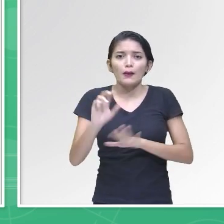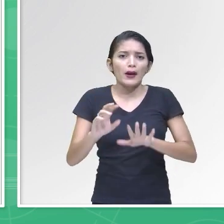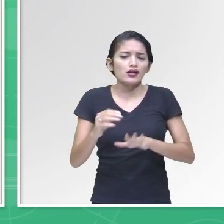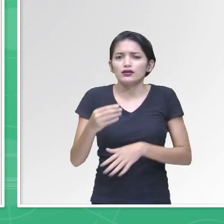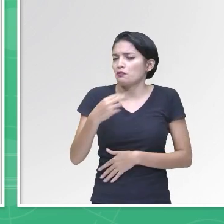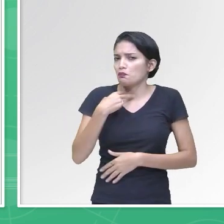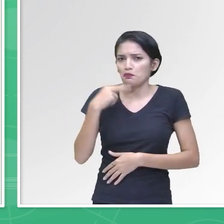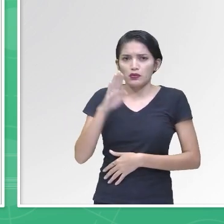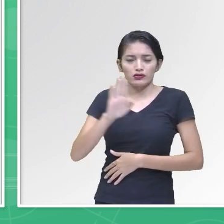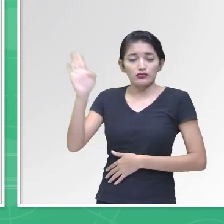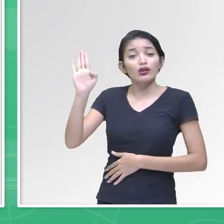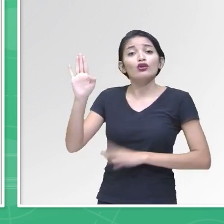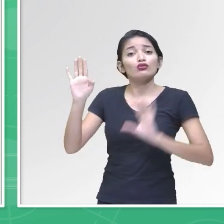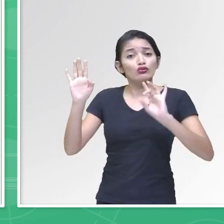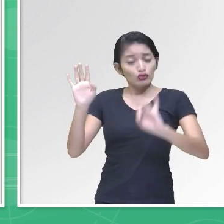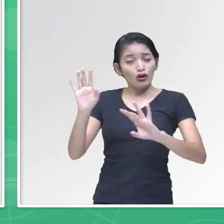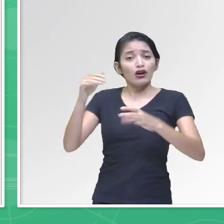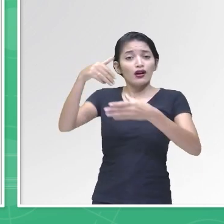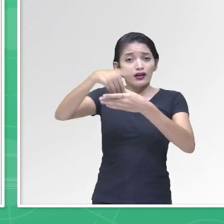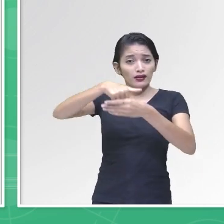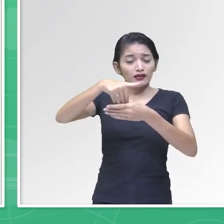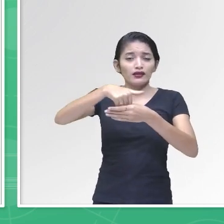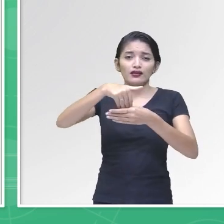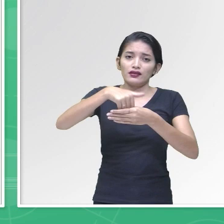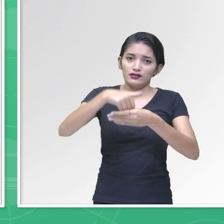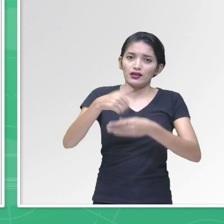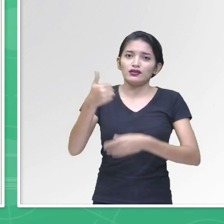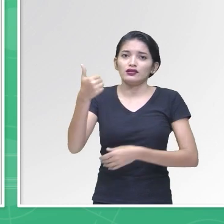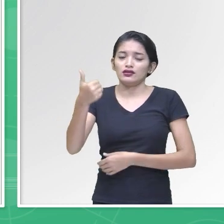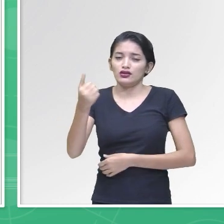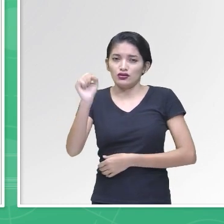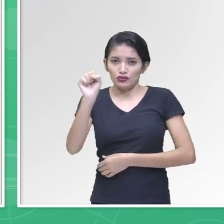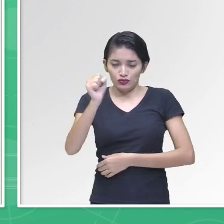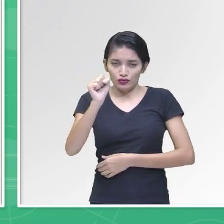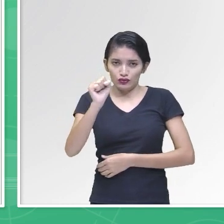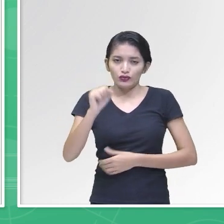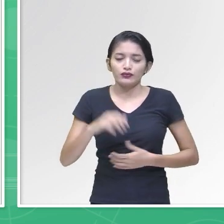Só posso ser votado a partir dos 18. Então, a